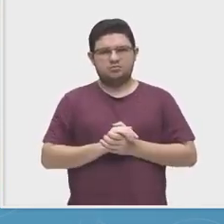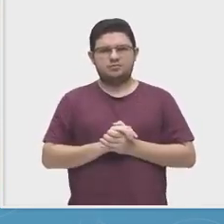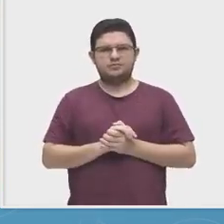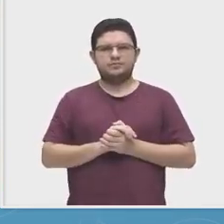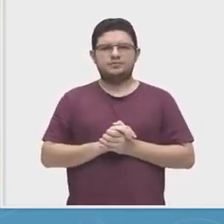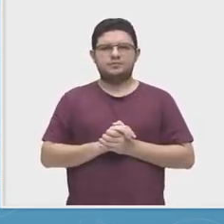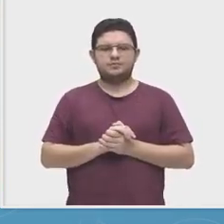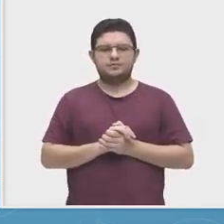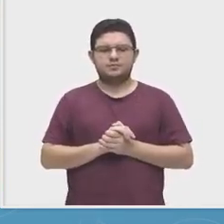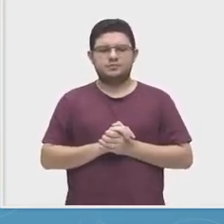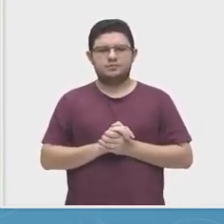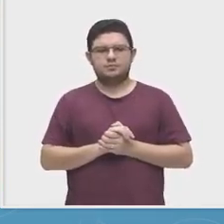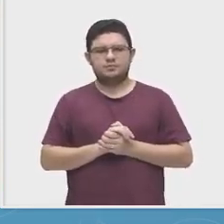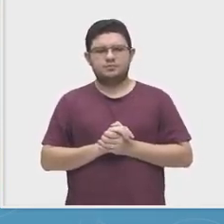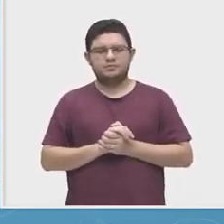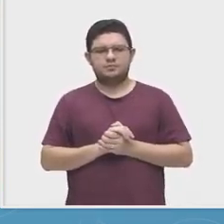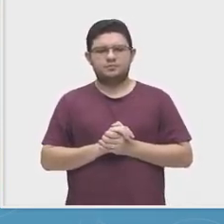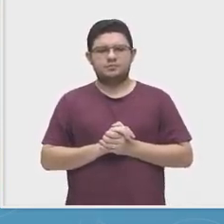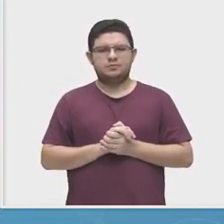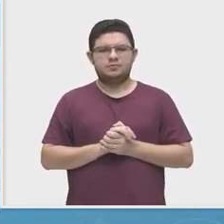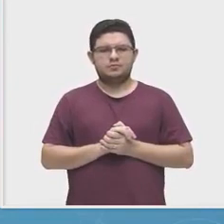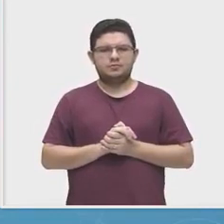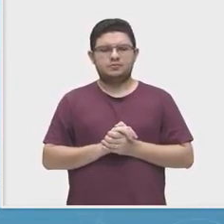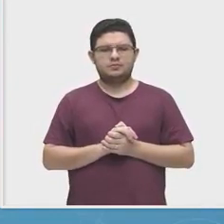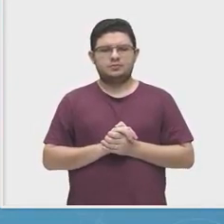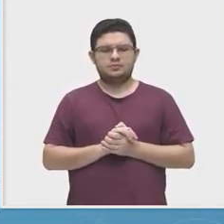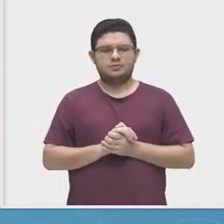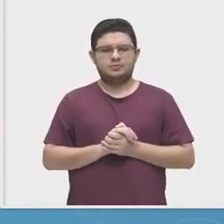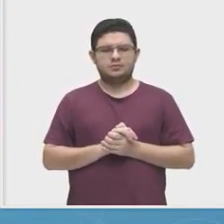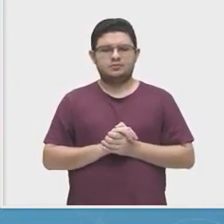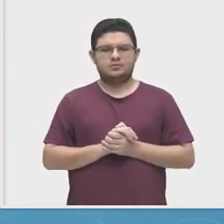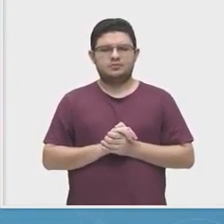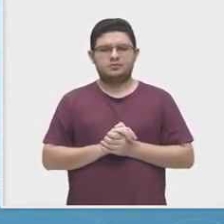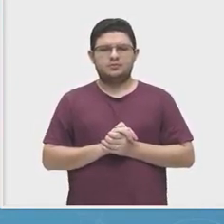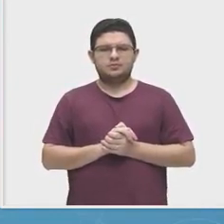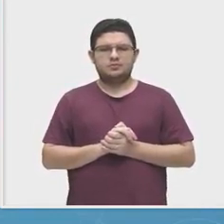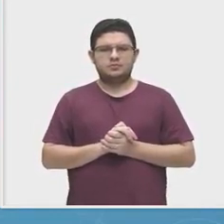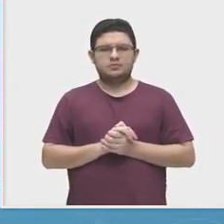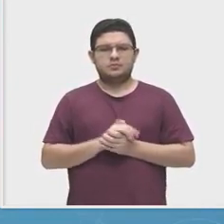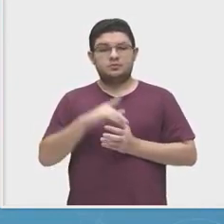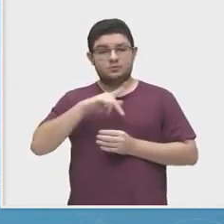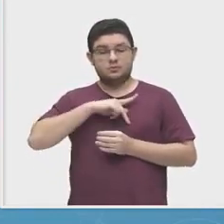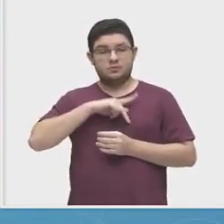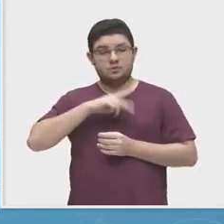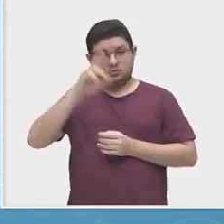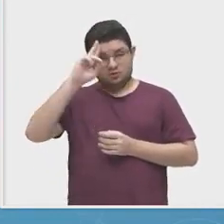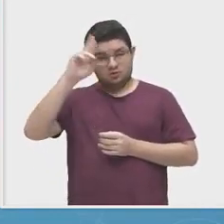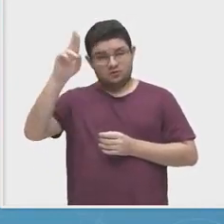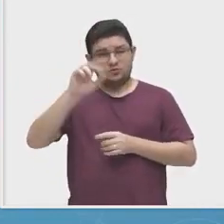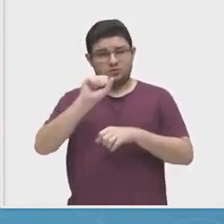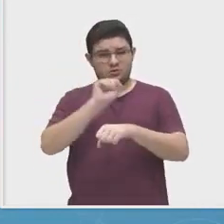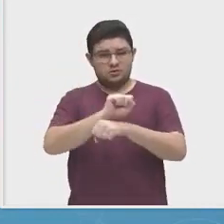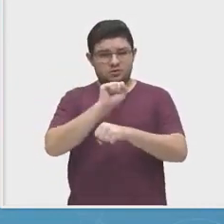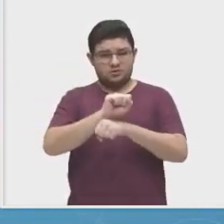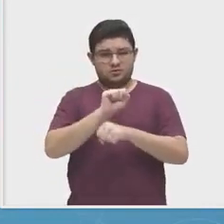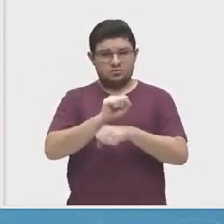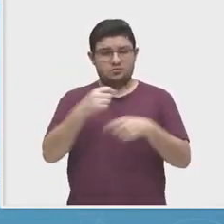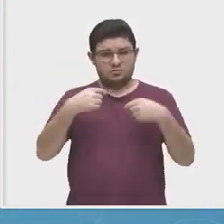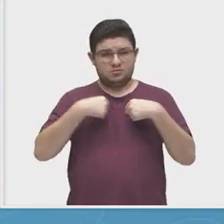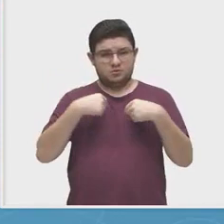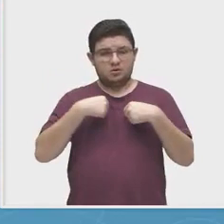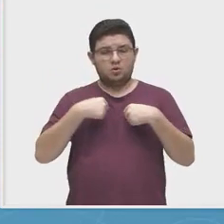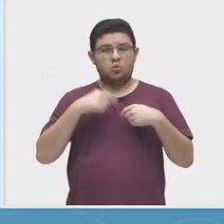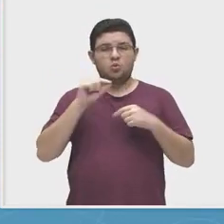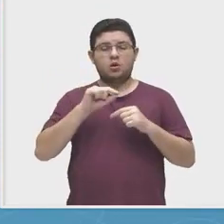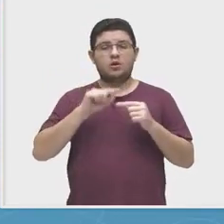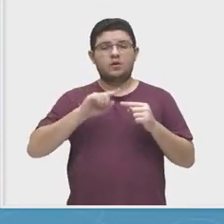My boss waited for me at the front desk. Meu chefe esperou por mim, né, em